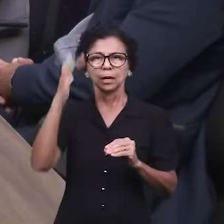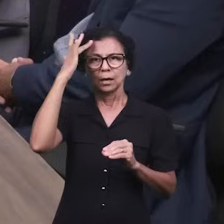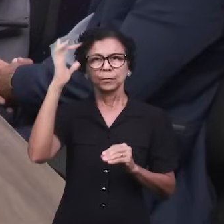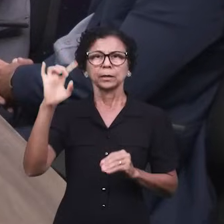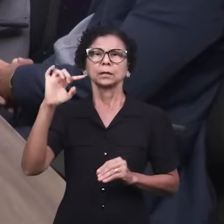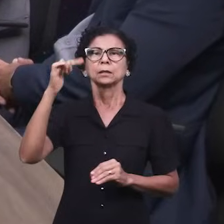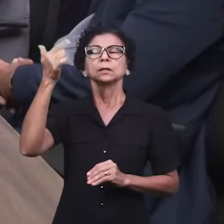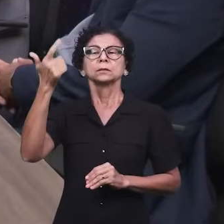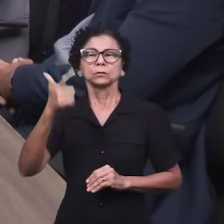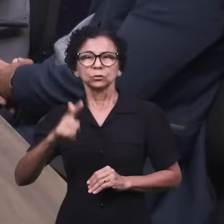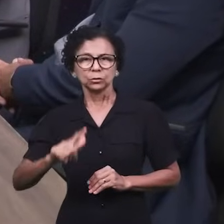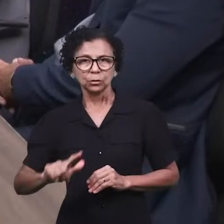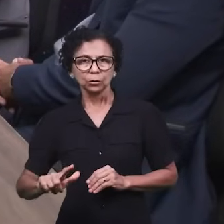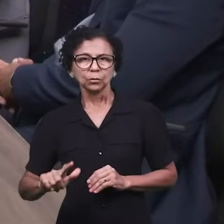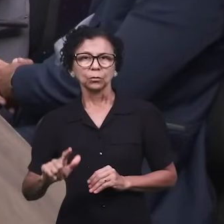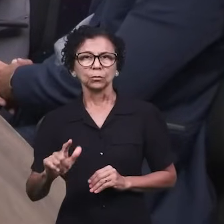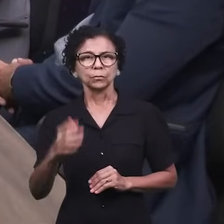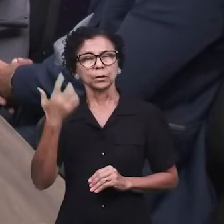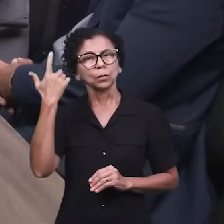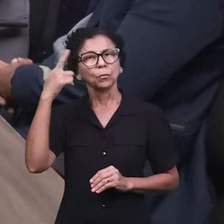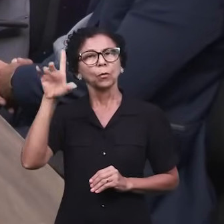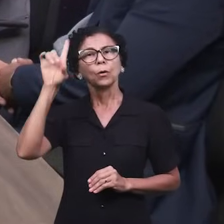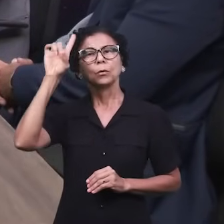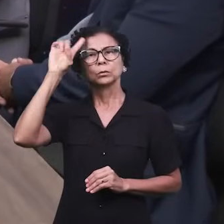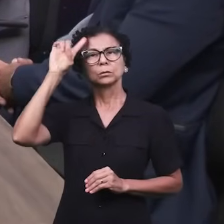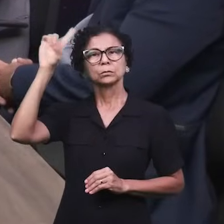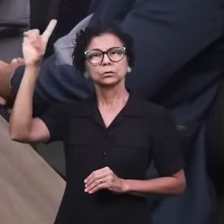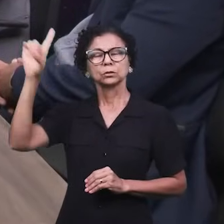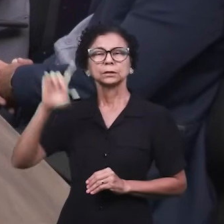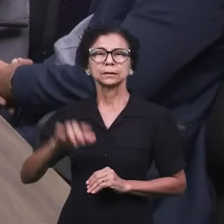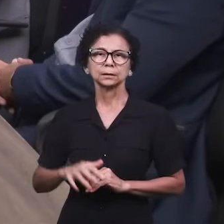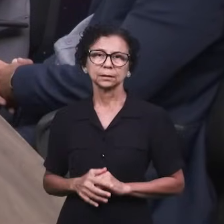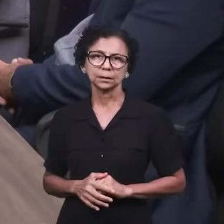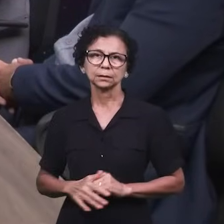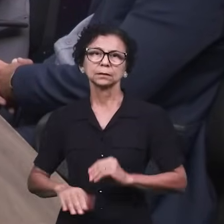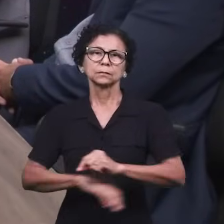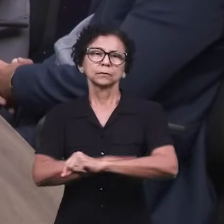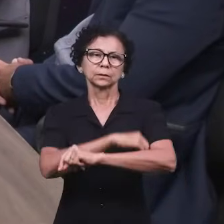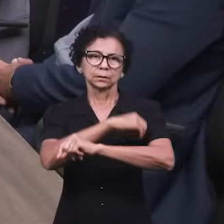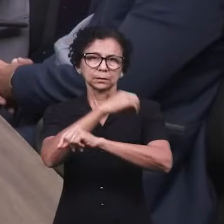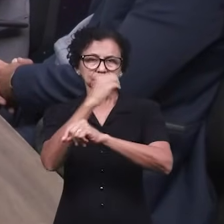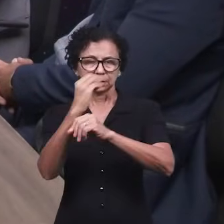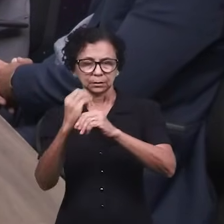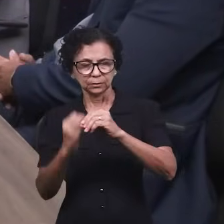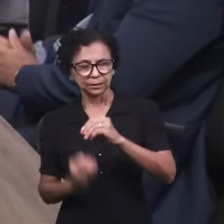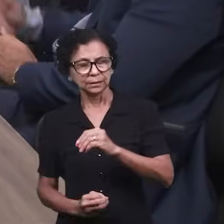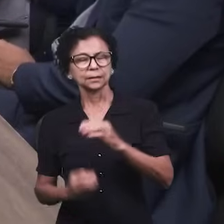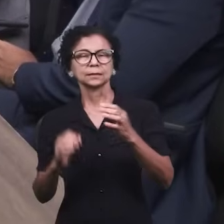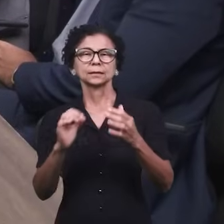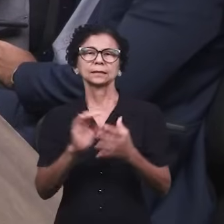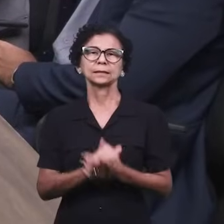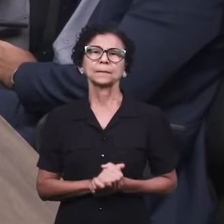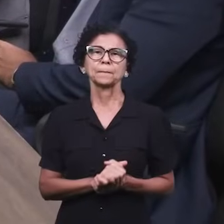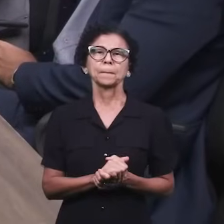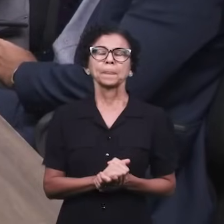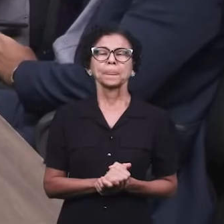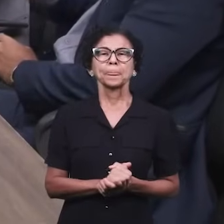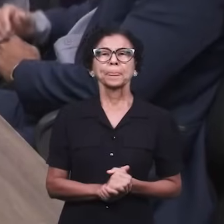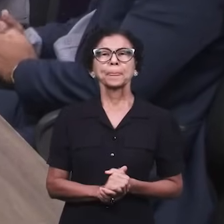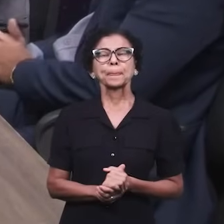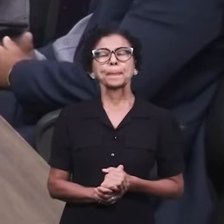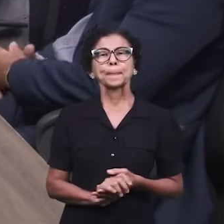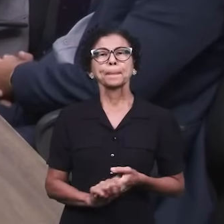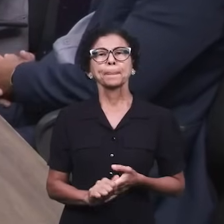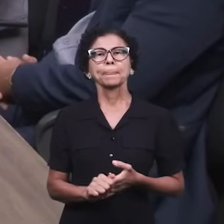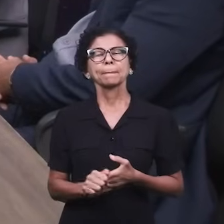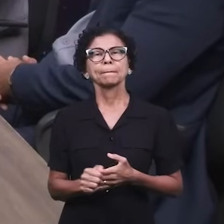relativo. E aquilo que está na obra criadora é matéria. E matéria é coisa concreta,